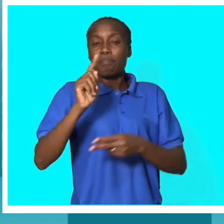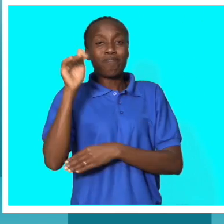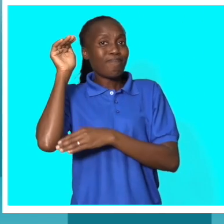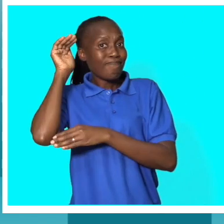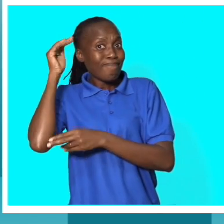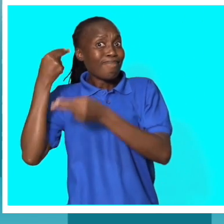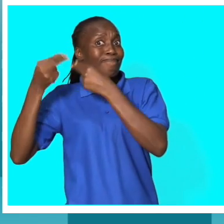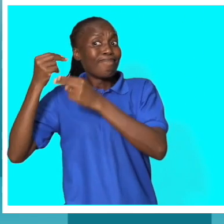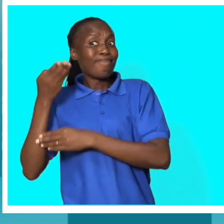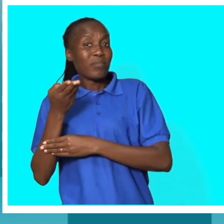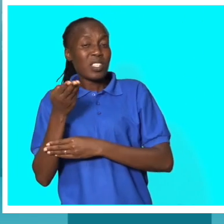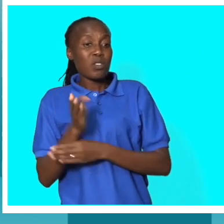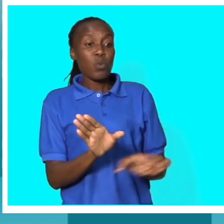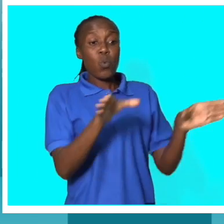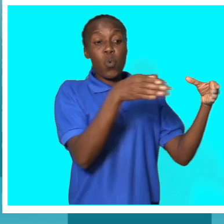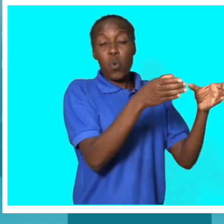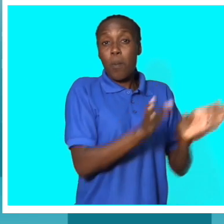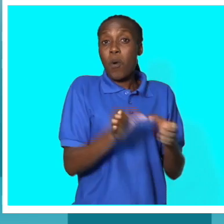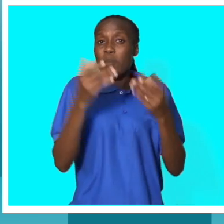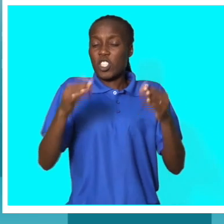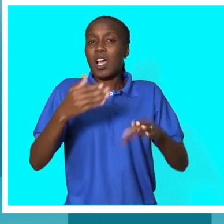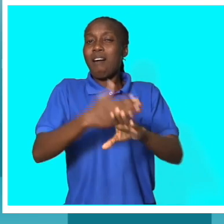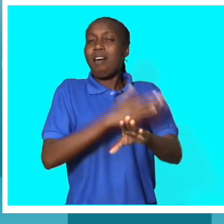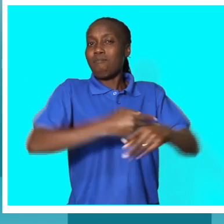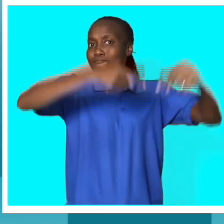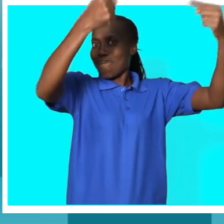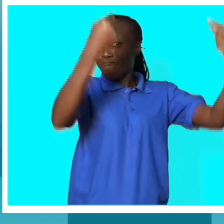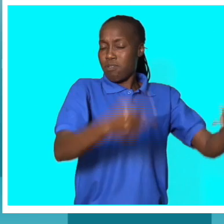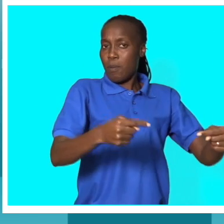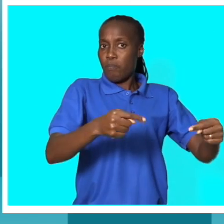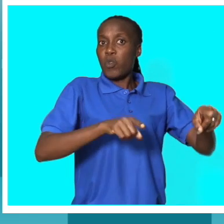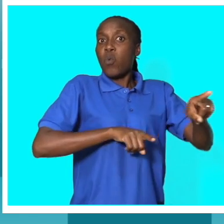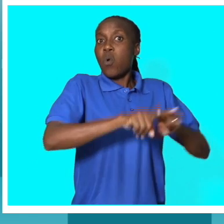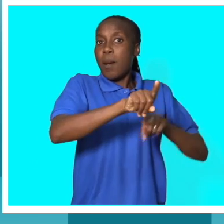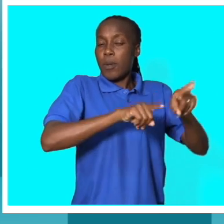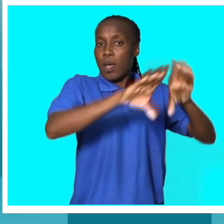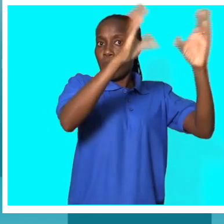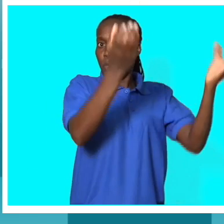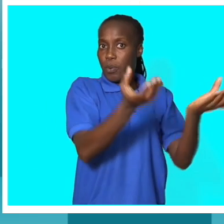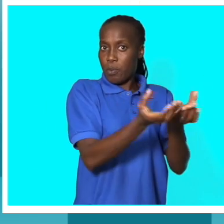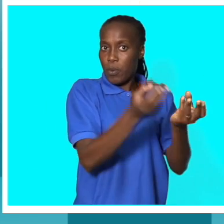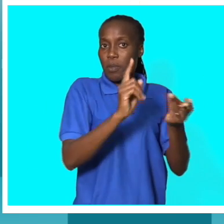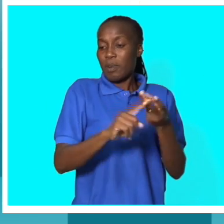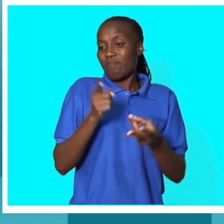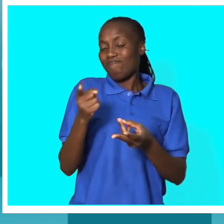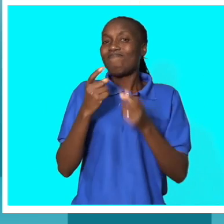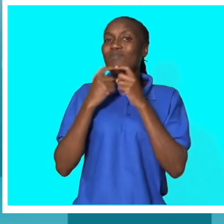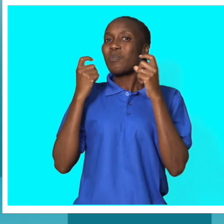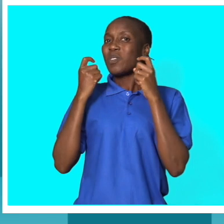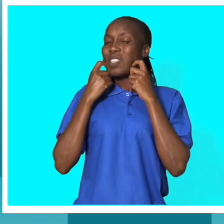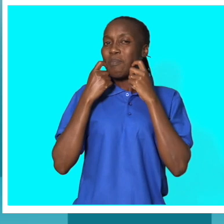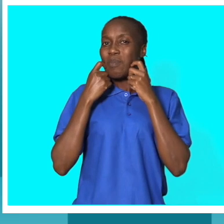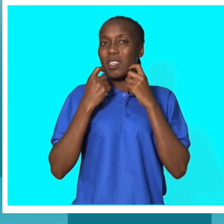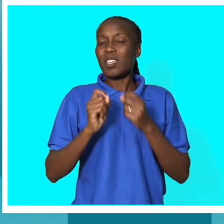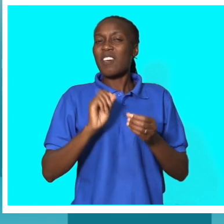o histórico dessas duas seleções indica-nos que já disputaram campeonatos do mundo, diferentemente de Moçambique.